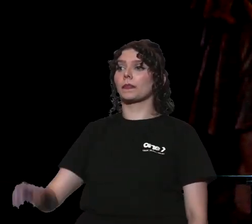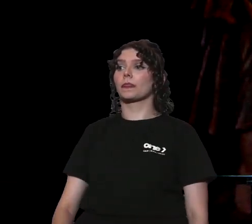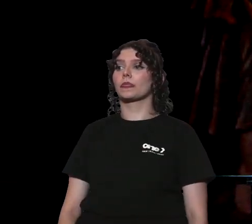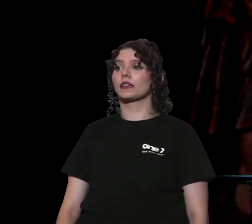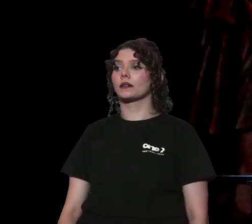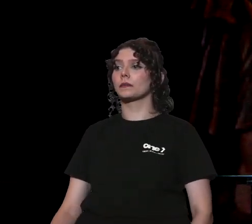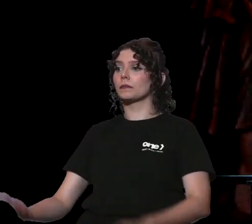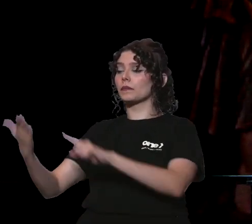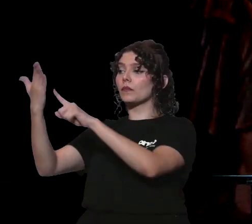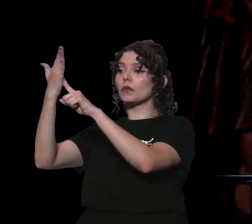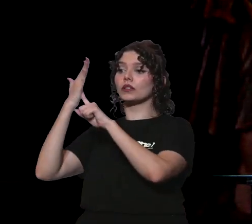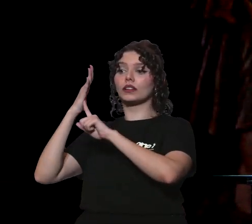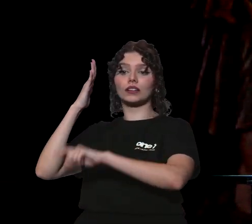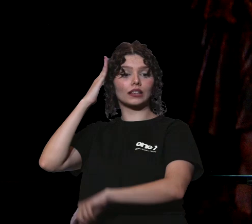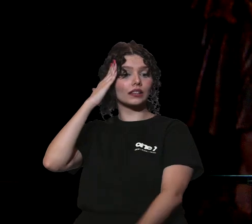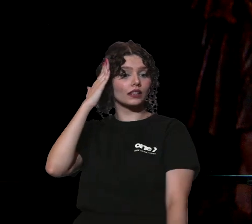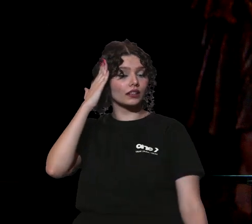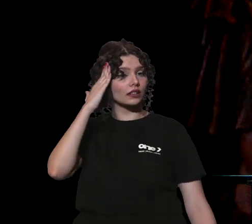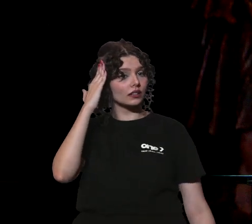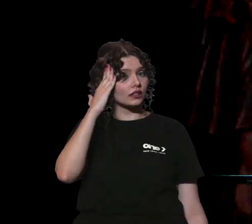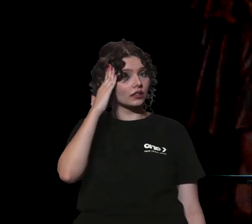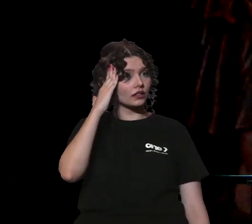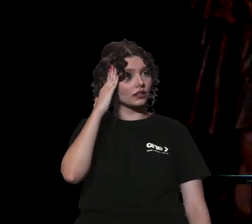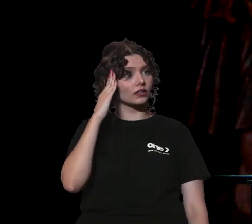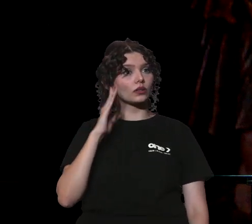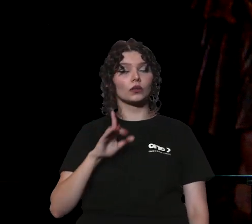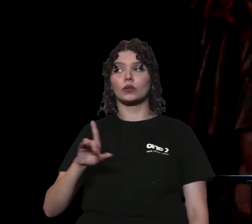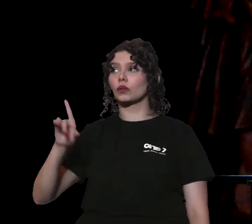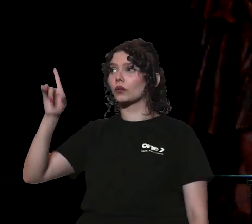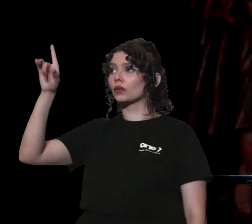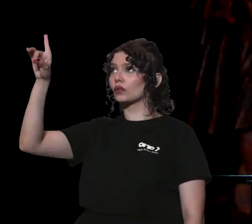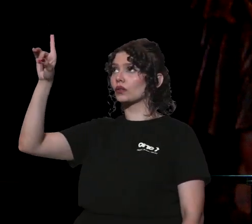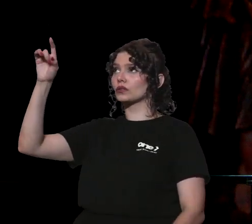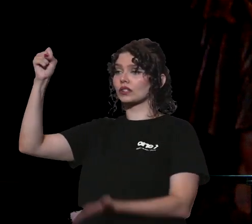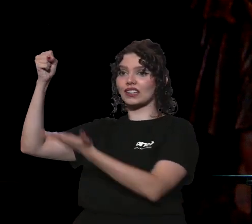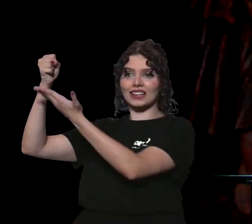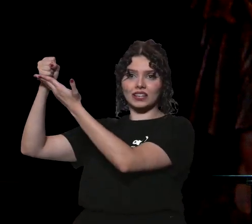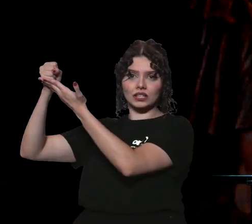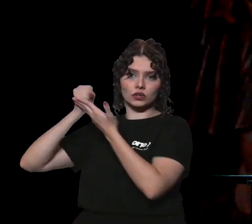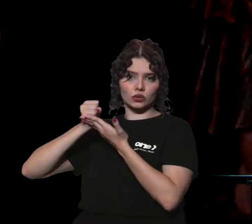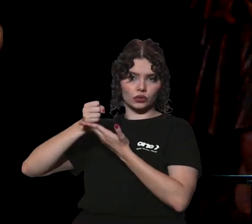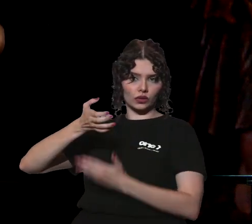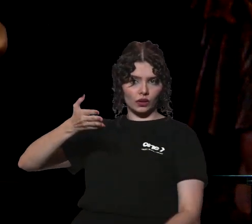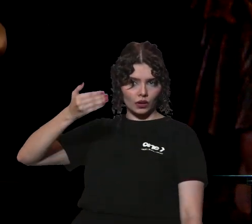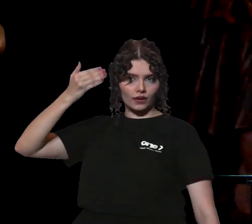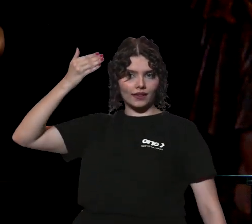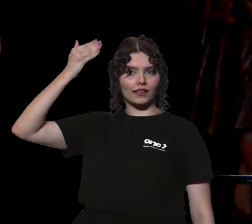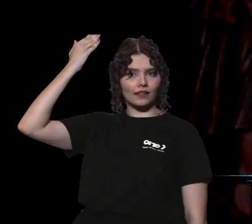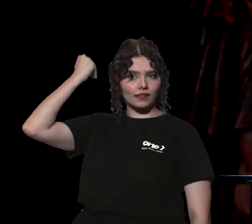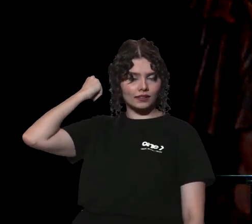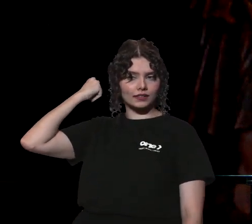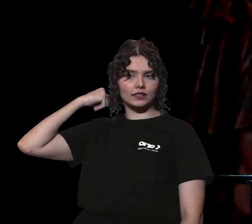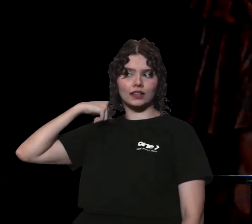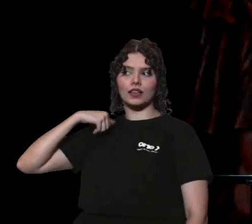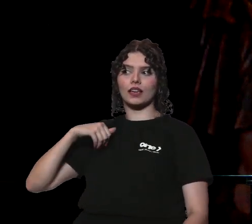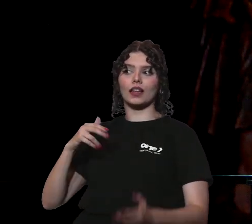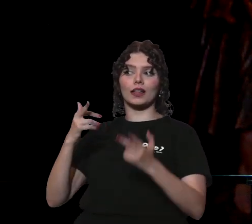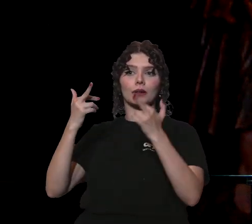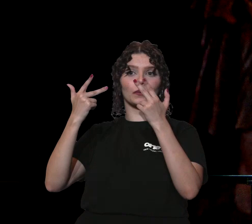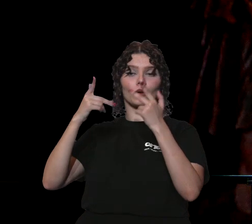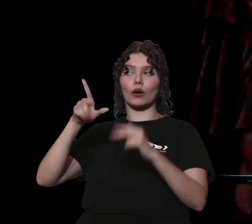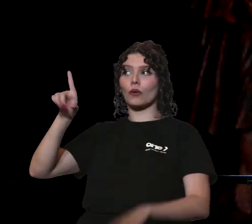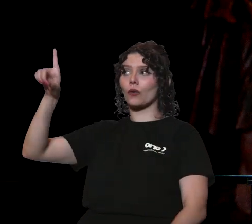que ele entendia que o mesmo Deus que havia ajudado os antepassados dele, era o Deus que